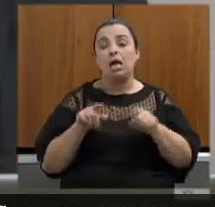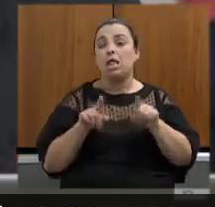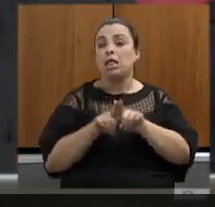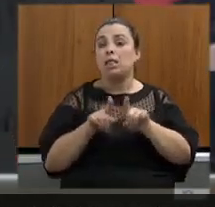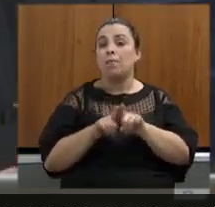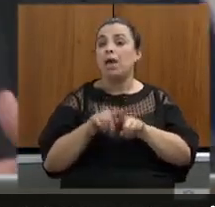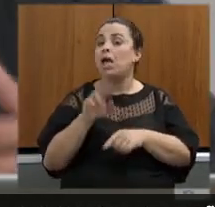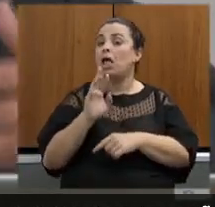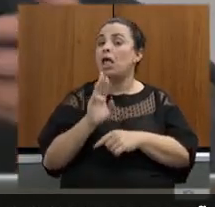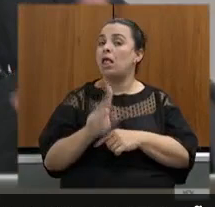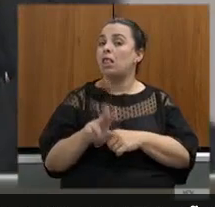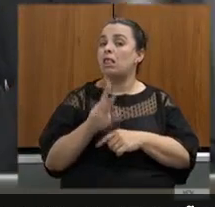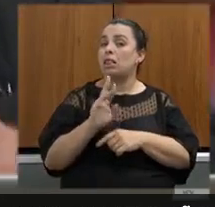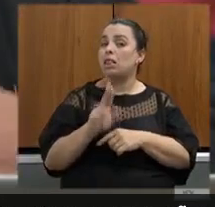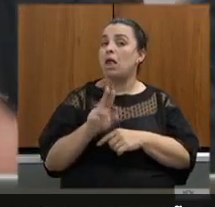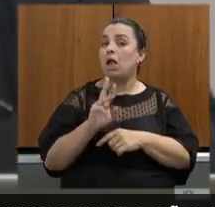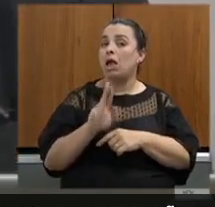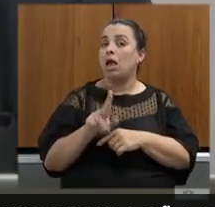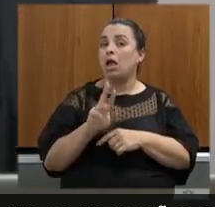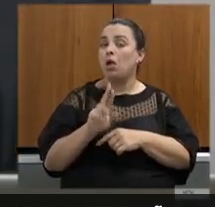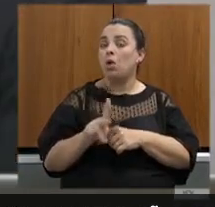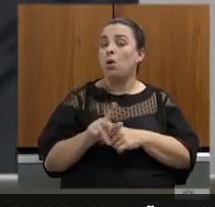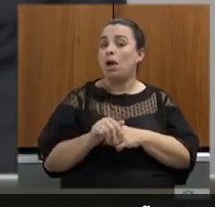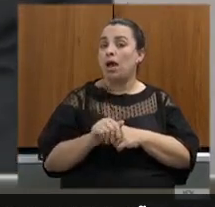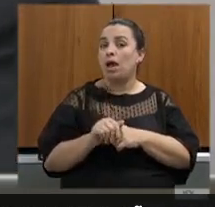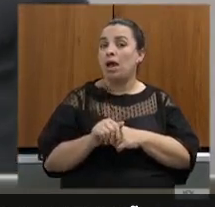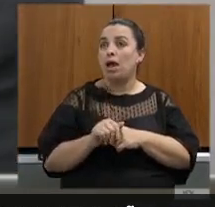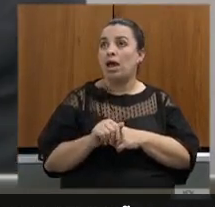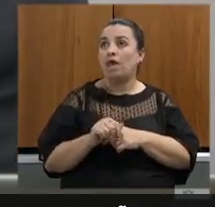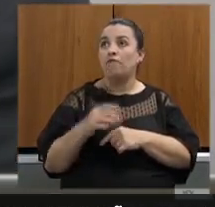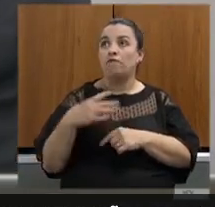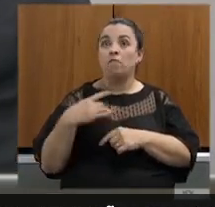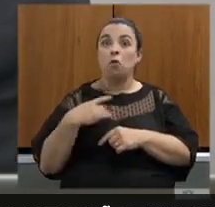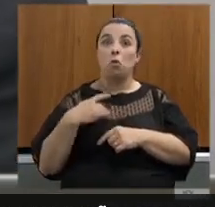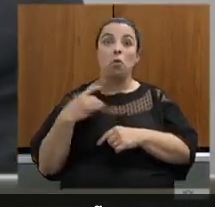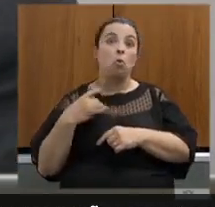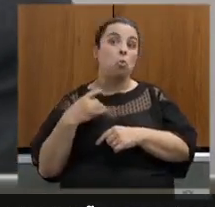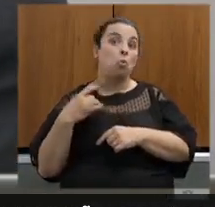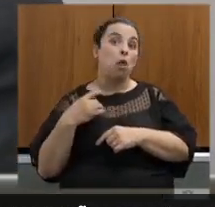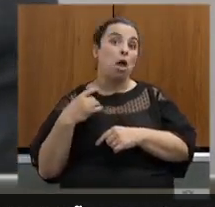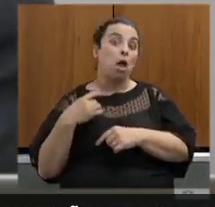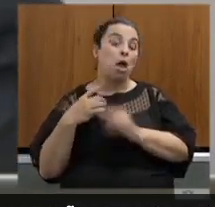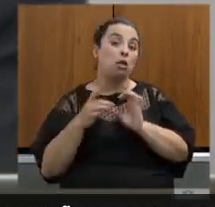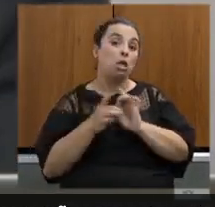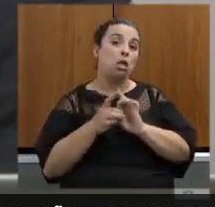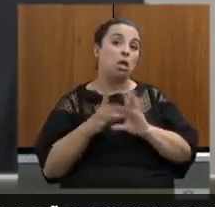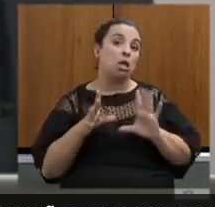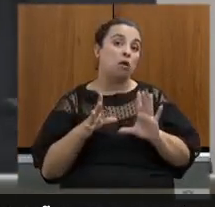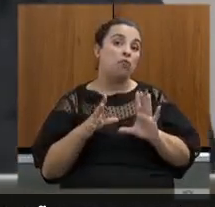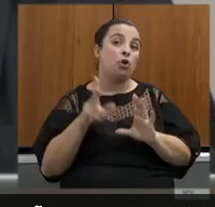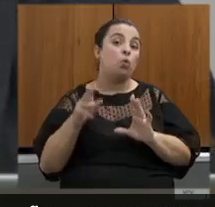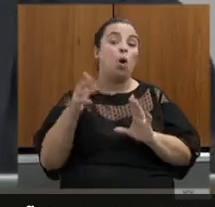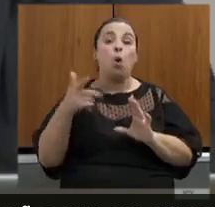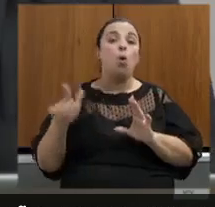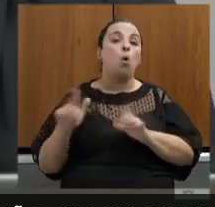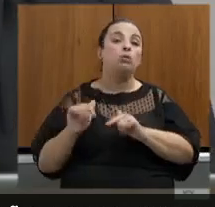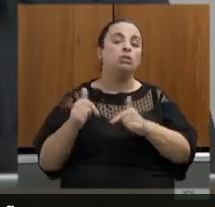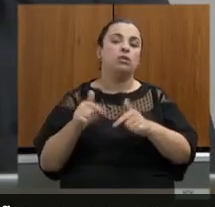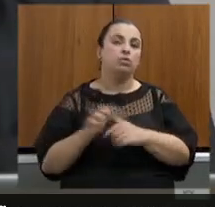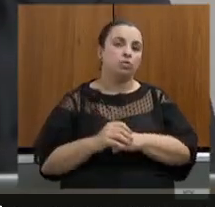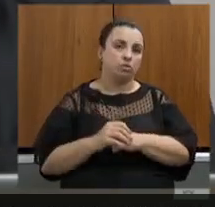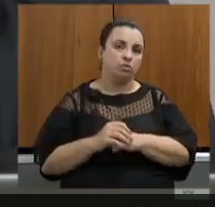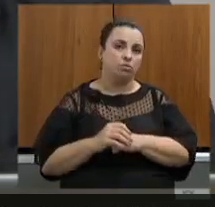não são tão voluntários a sua execução contra demais o próprio